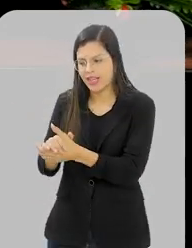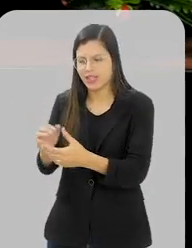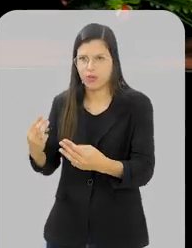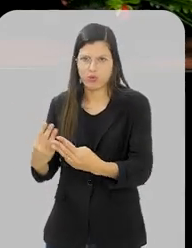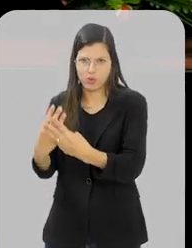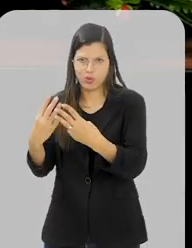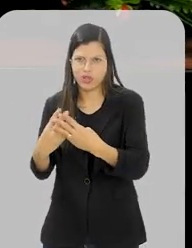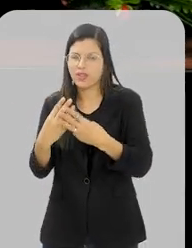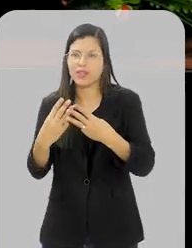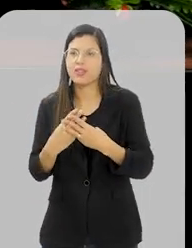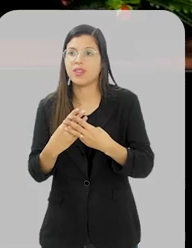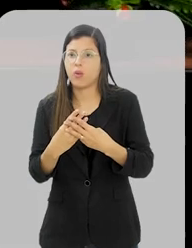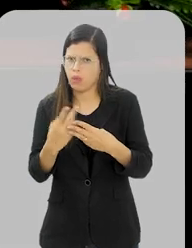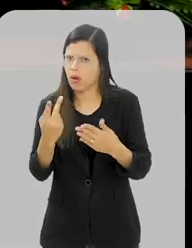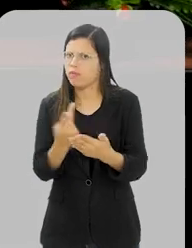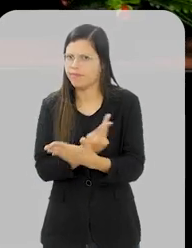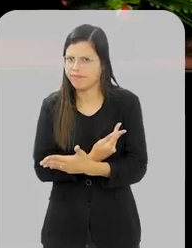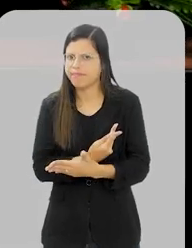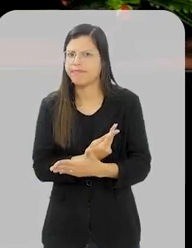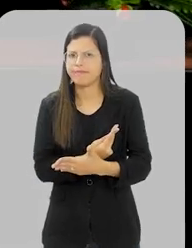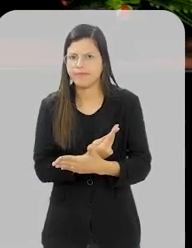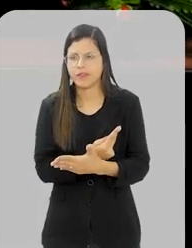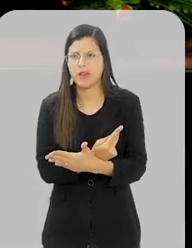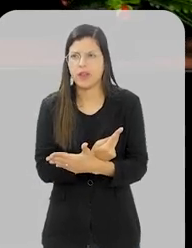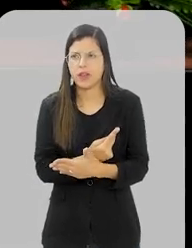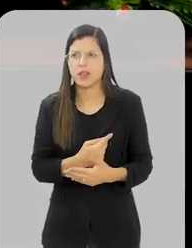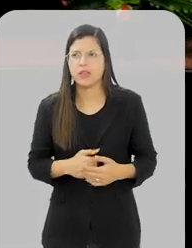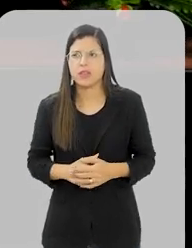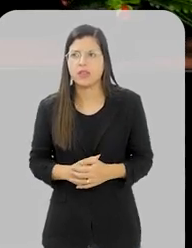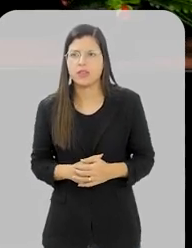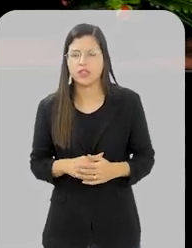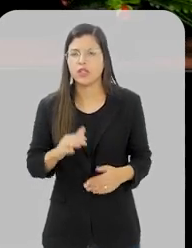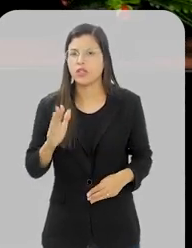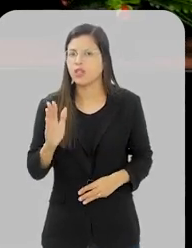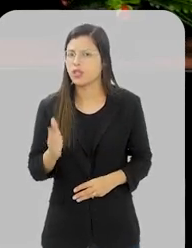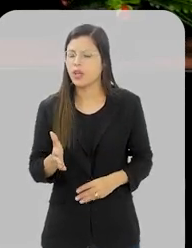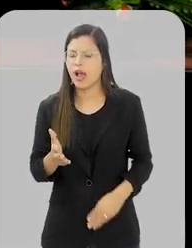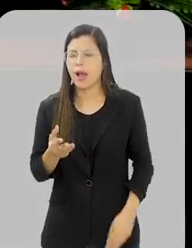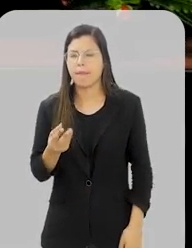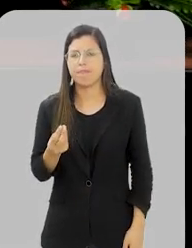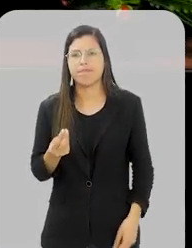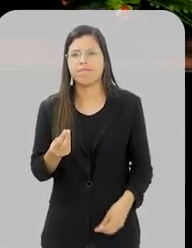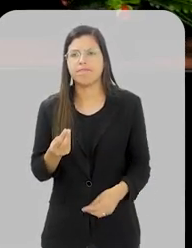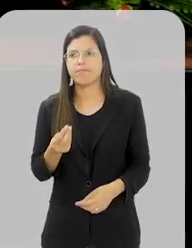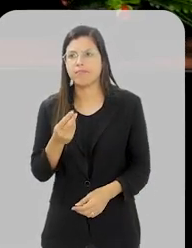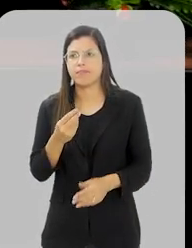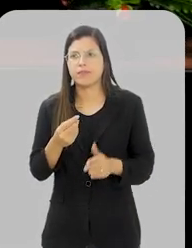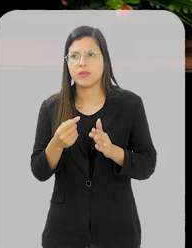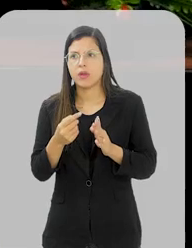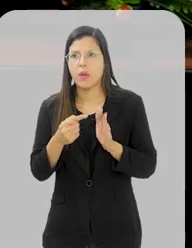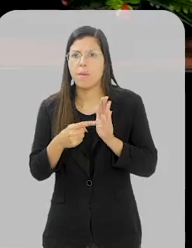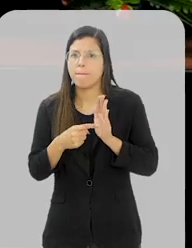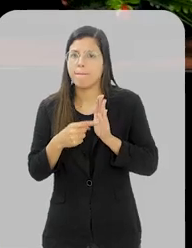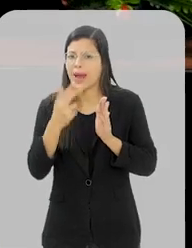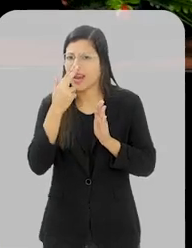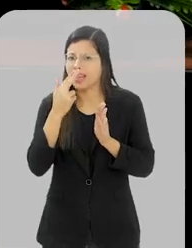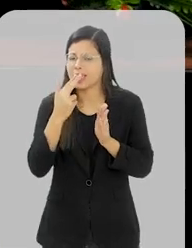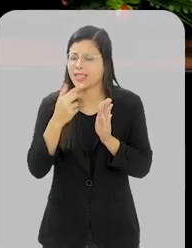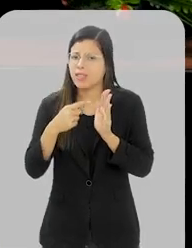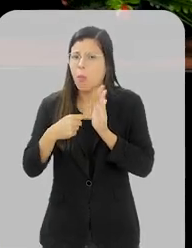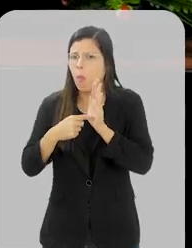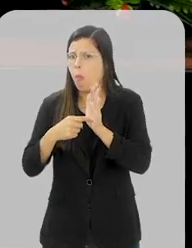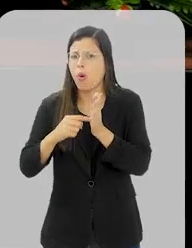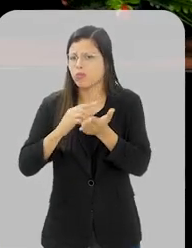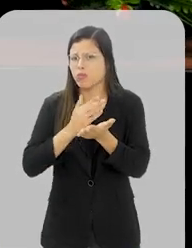judia ou judeu então isso isso acontece acontece isso já é um um indício de antissemitismo